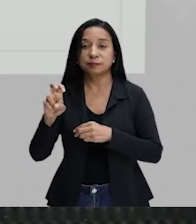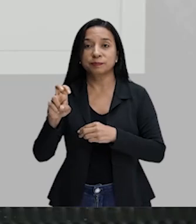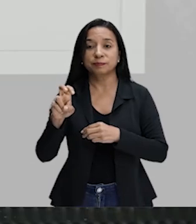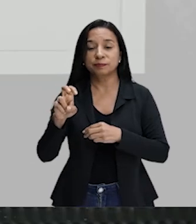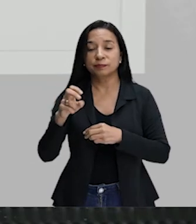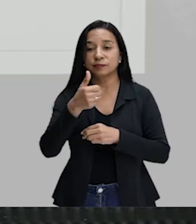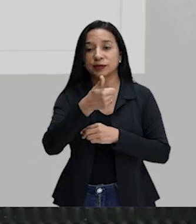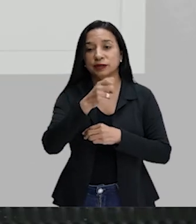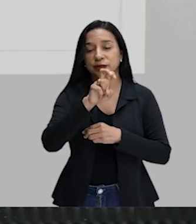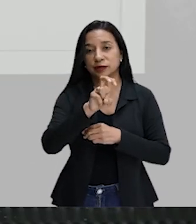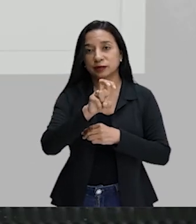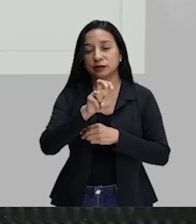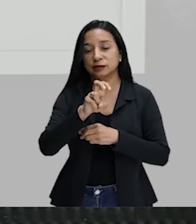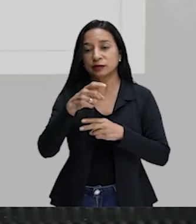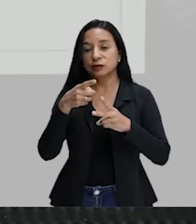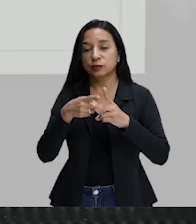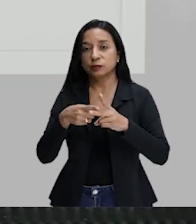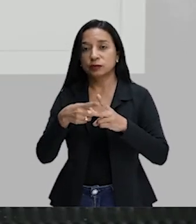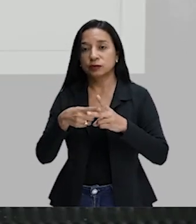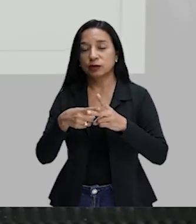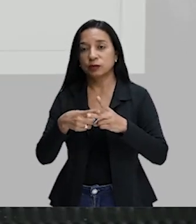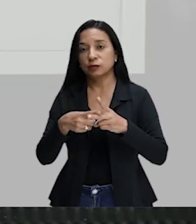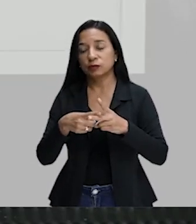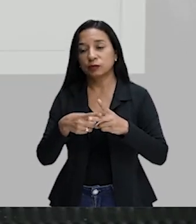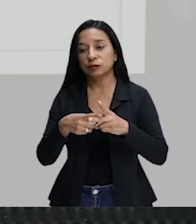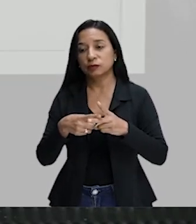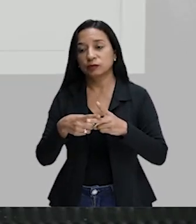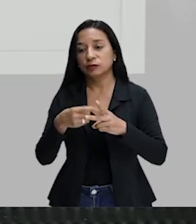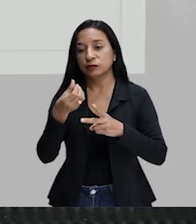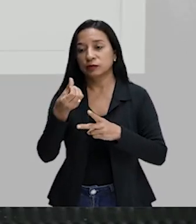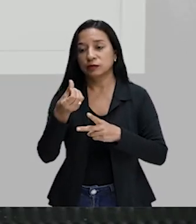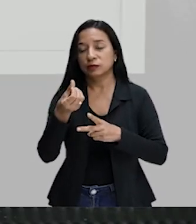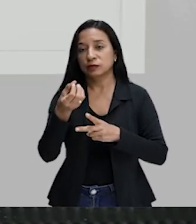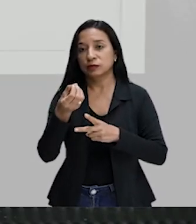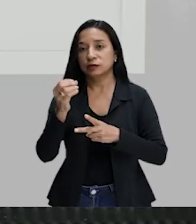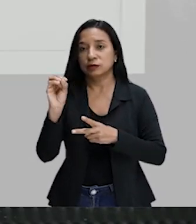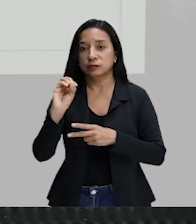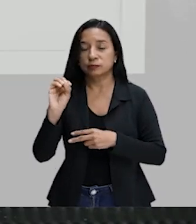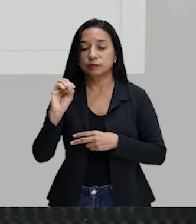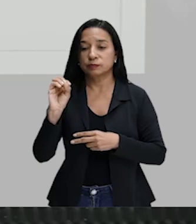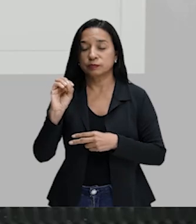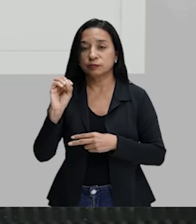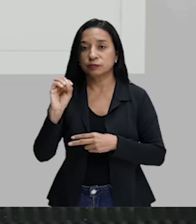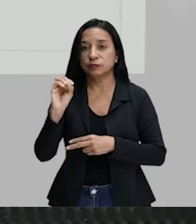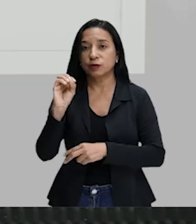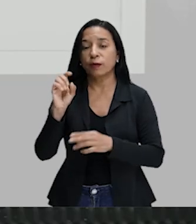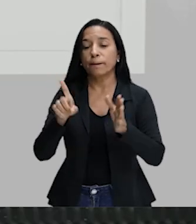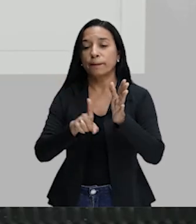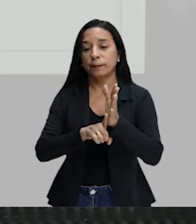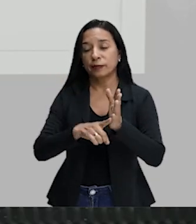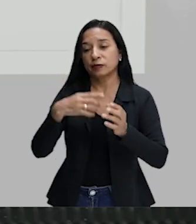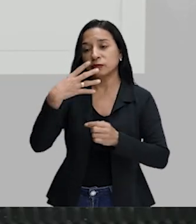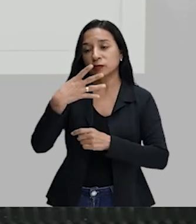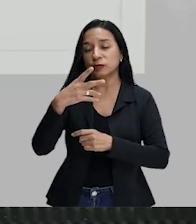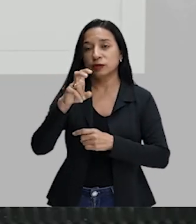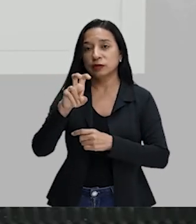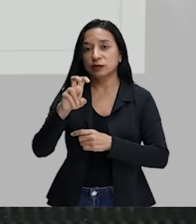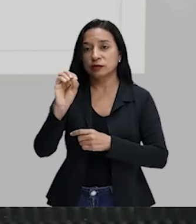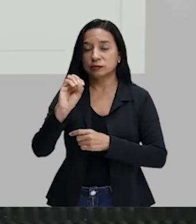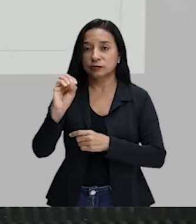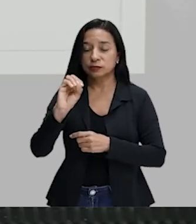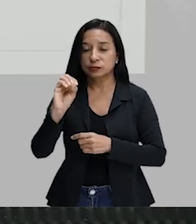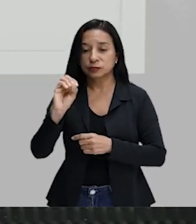ó, seno de 60 graus menos 45 graus. Ó.